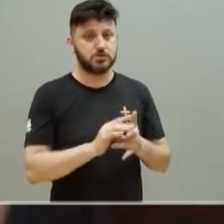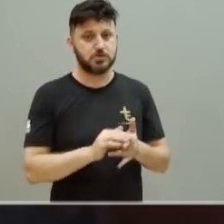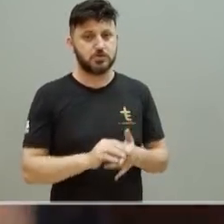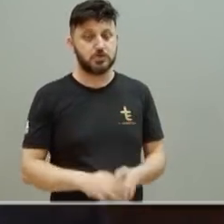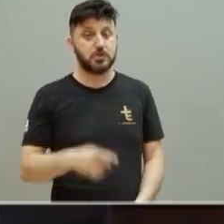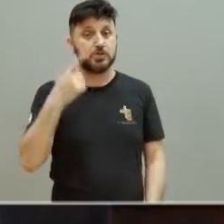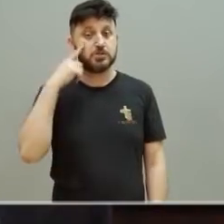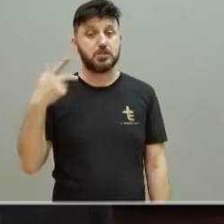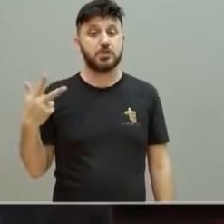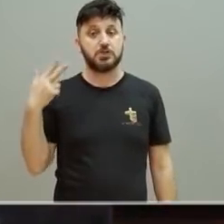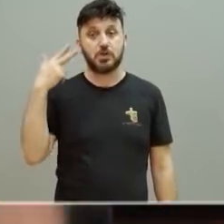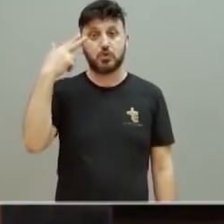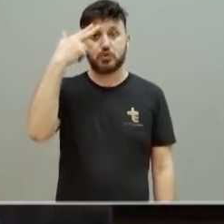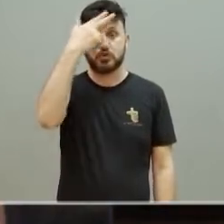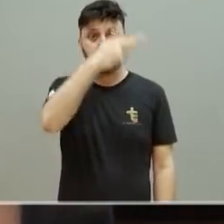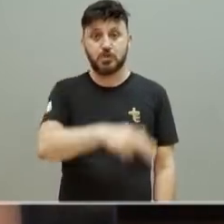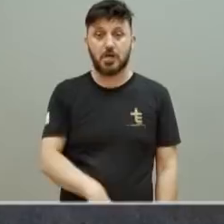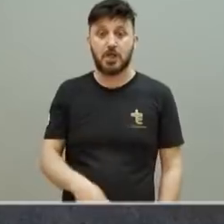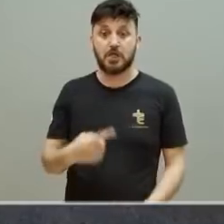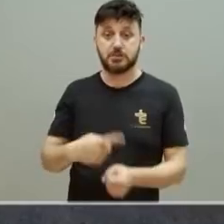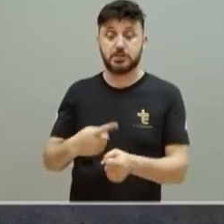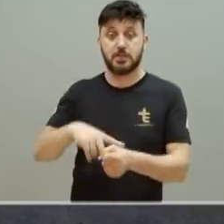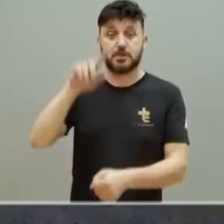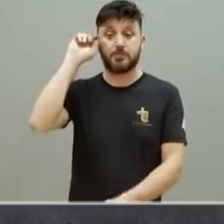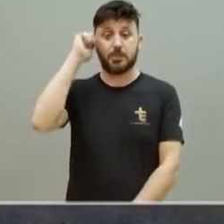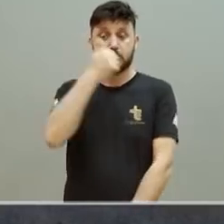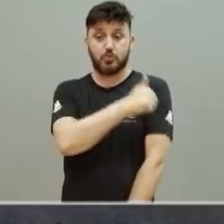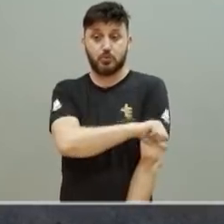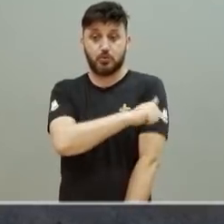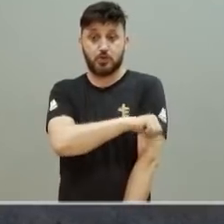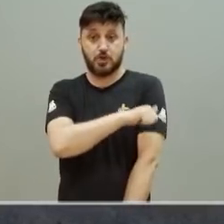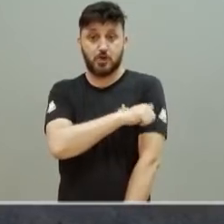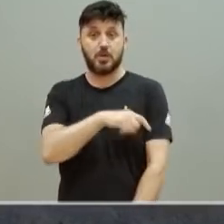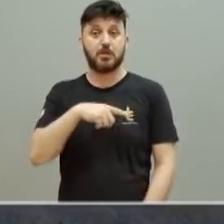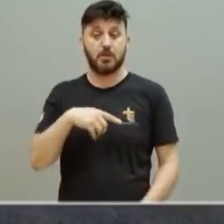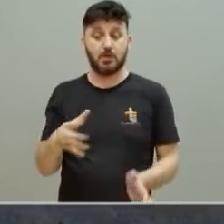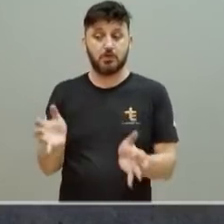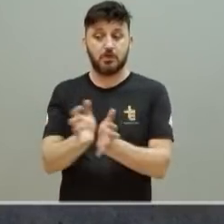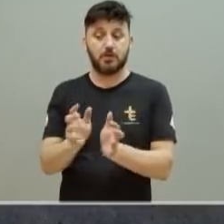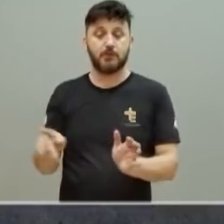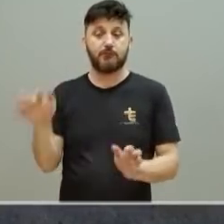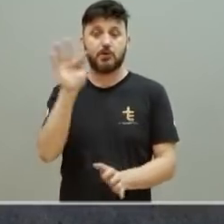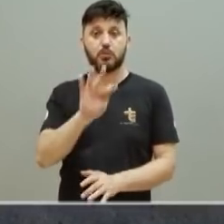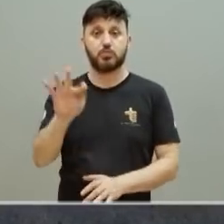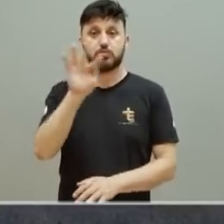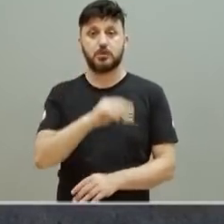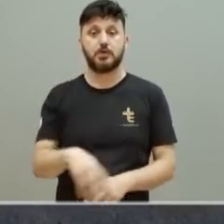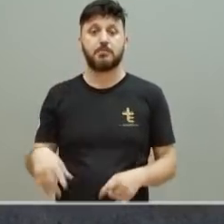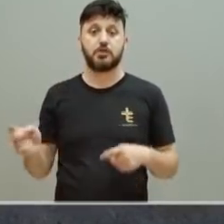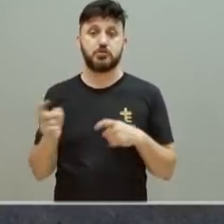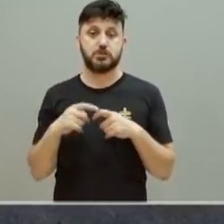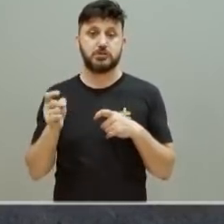da cirurgia dela, a minha cidade, São José do Rio Preto, é um polo de medicina.